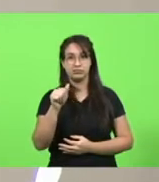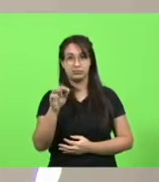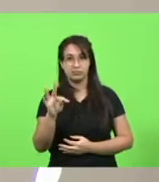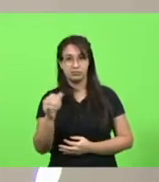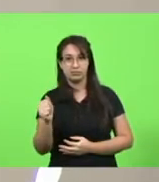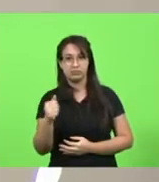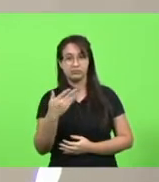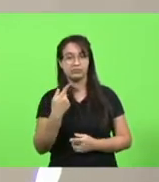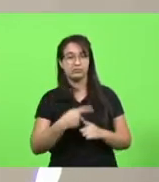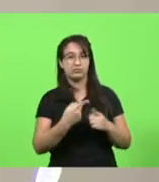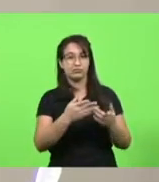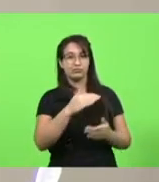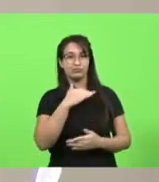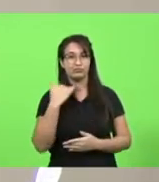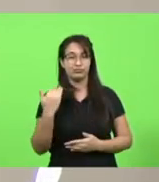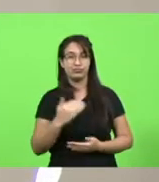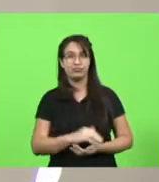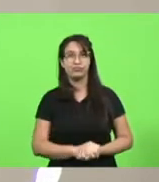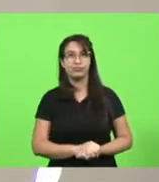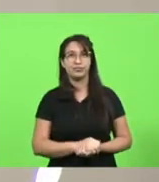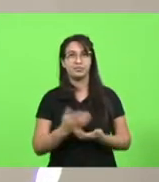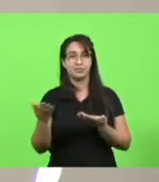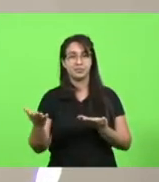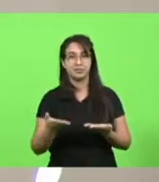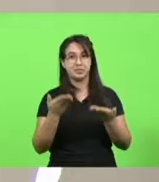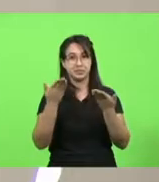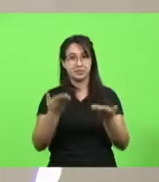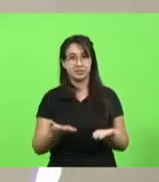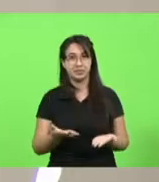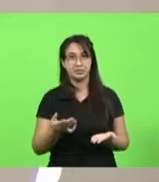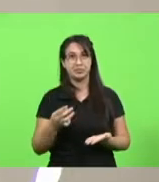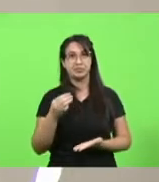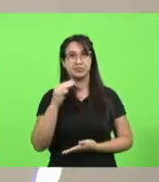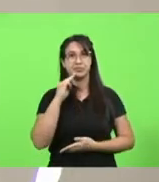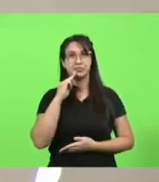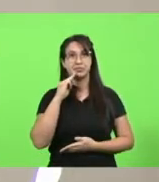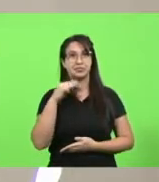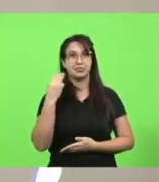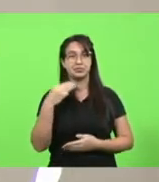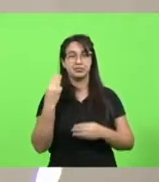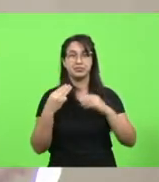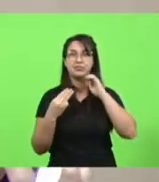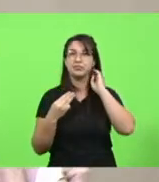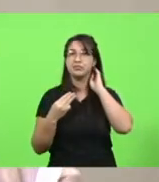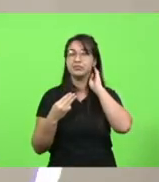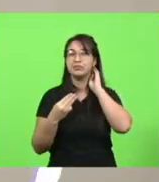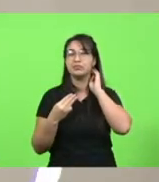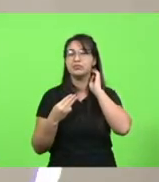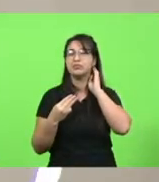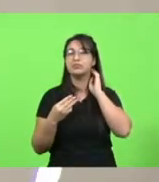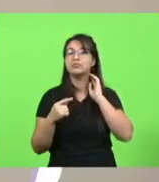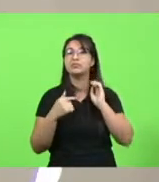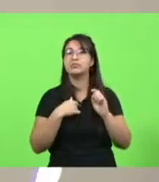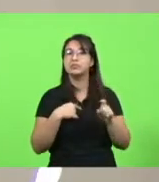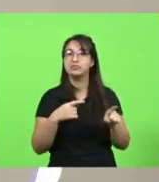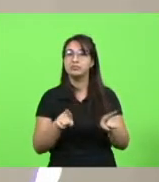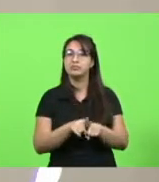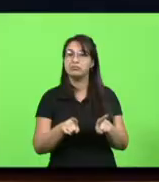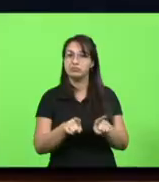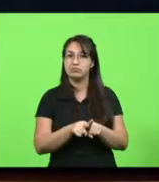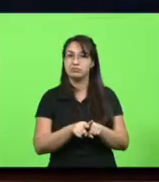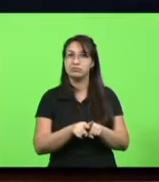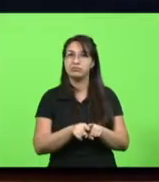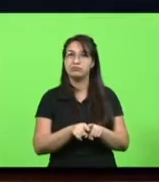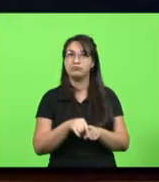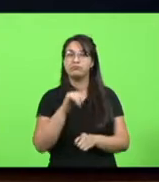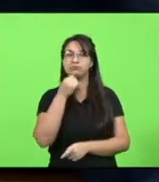discussão. Com a palavra, deputado Márcio Machado. Obrigado, presidente. Quero aqui também ratificar o manifesto de pêsames